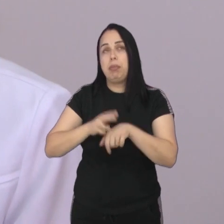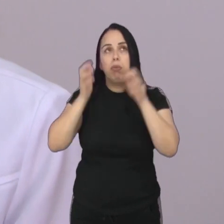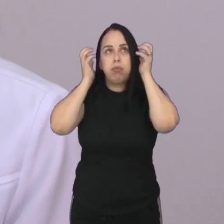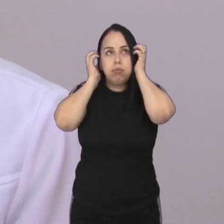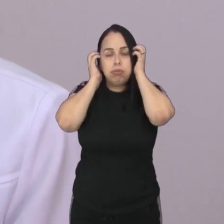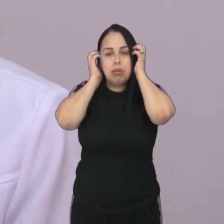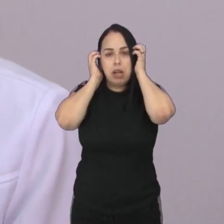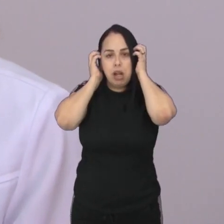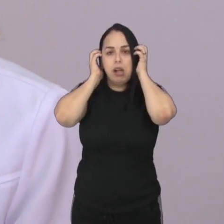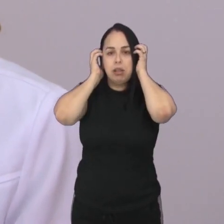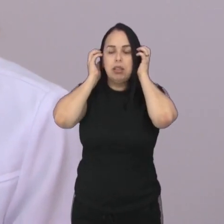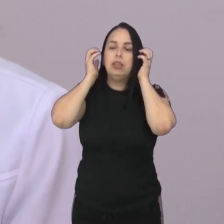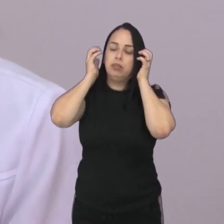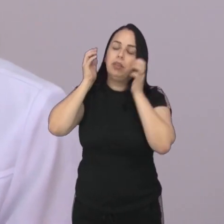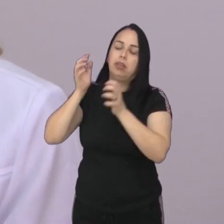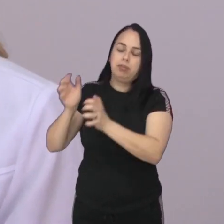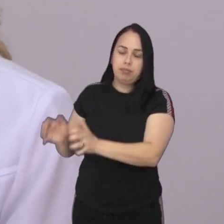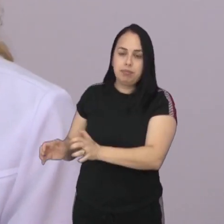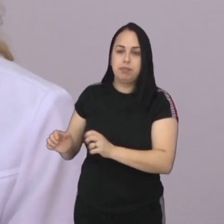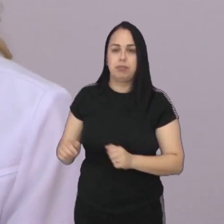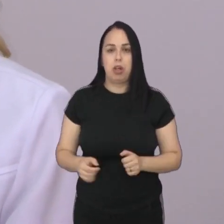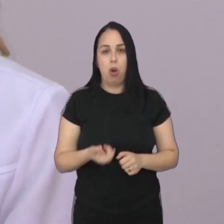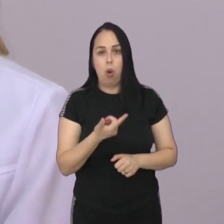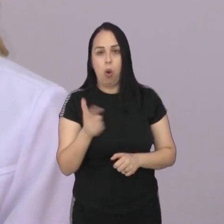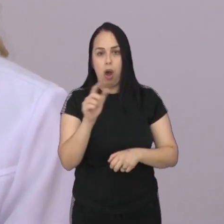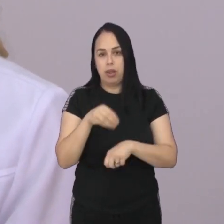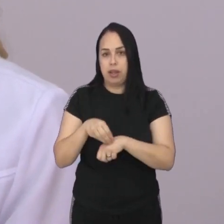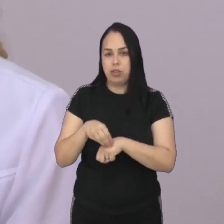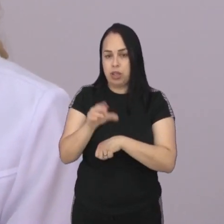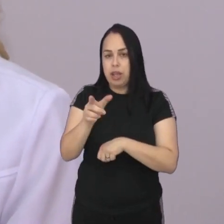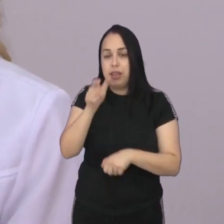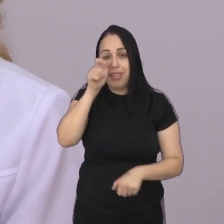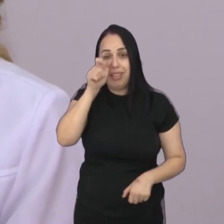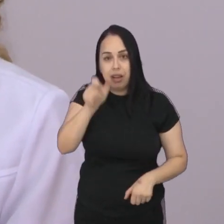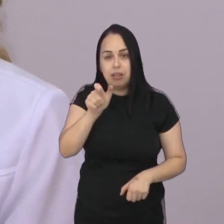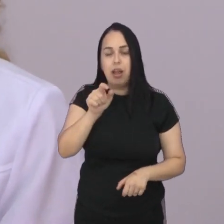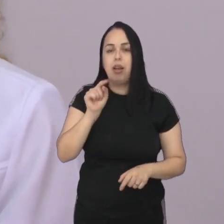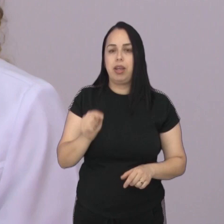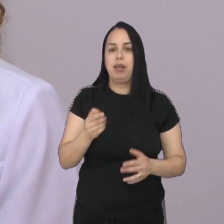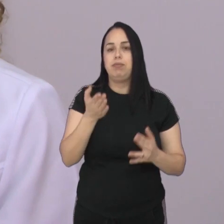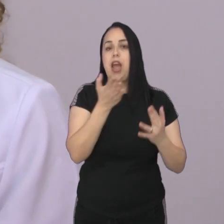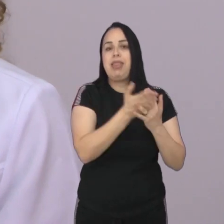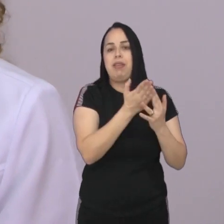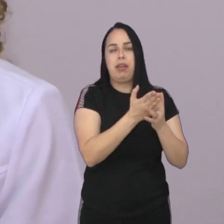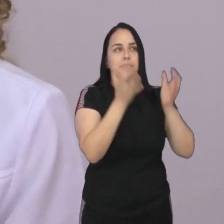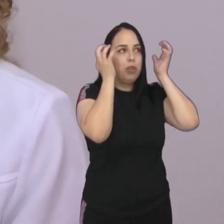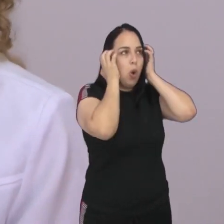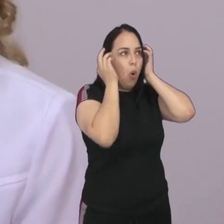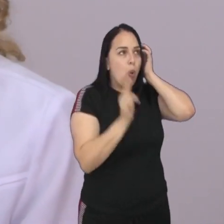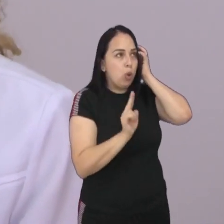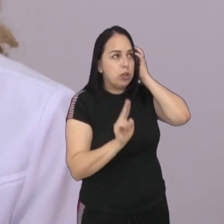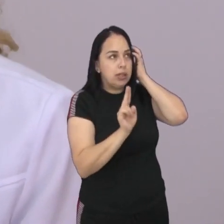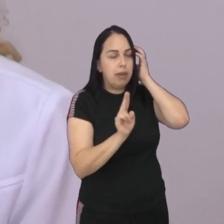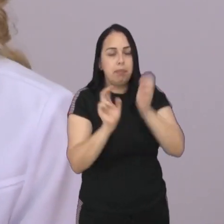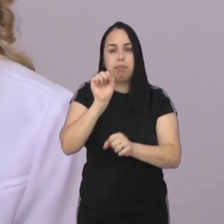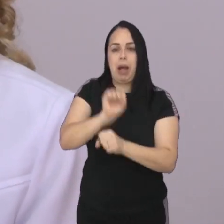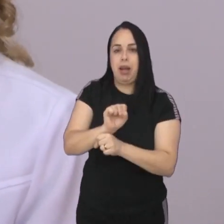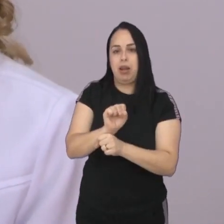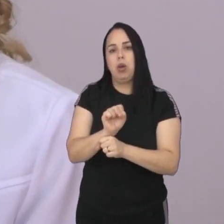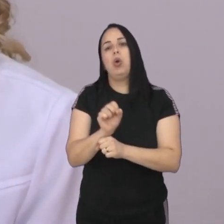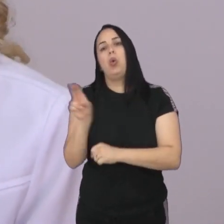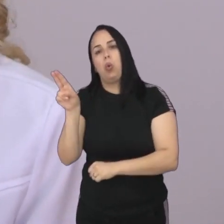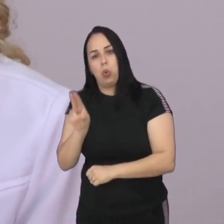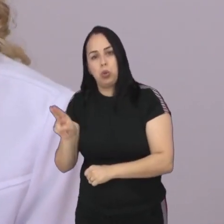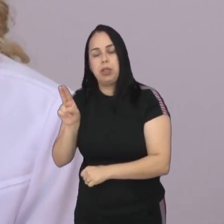de exposição, né? O quanto possível. E a outra dica também interessante é você dar intervalos, assim, para o ouvido descansar e